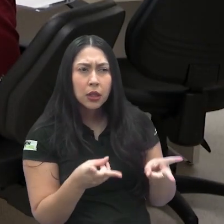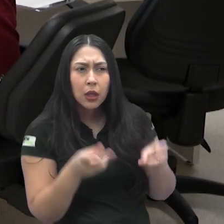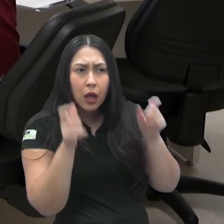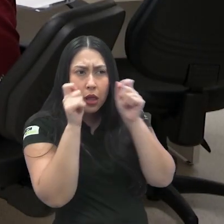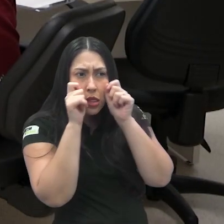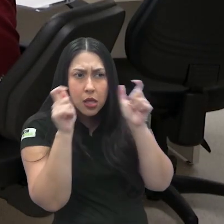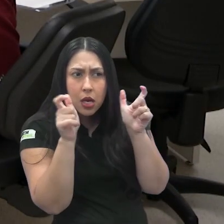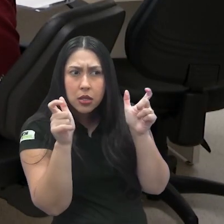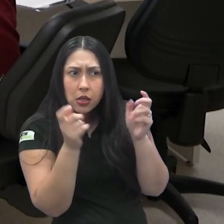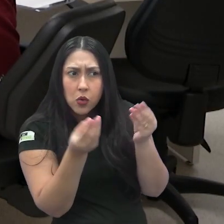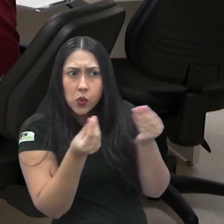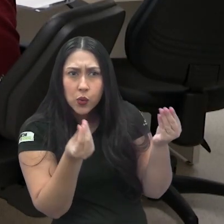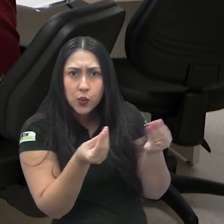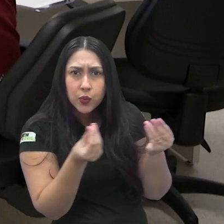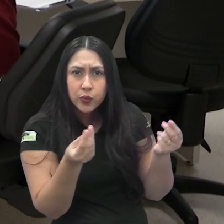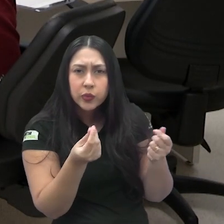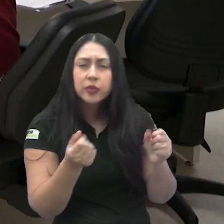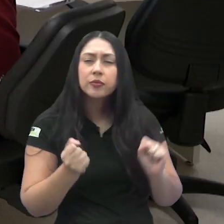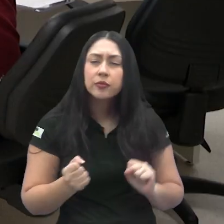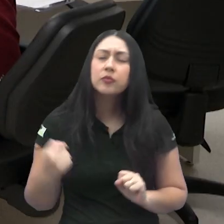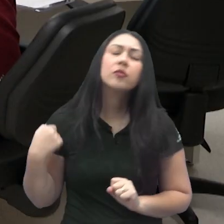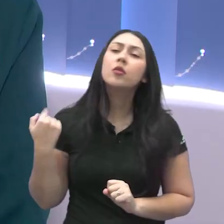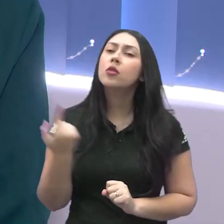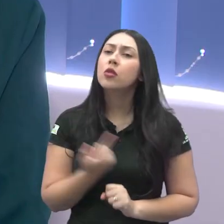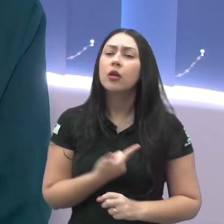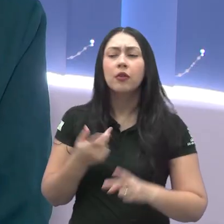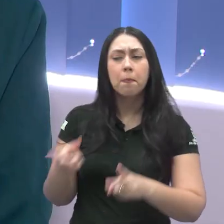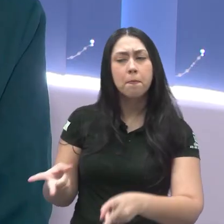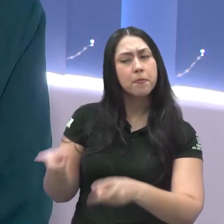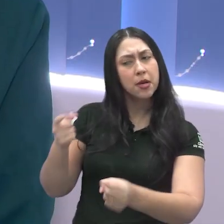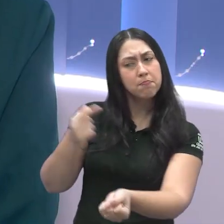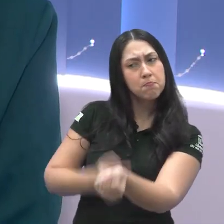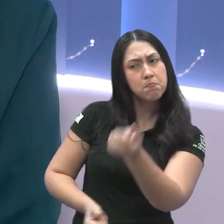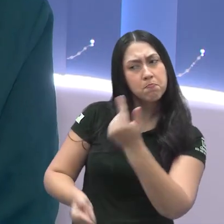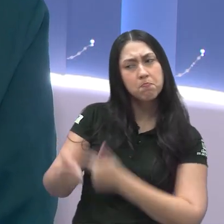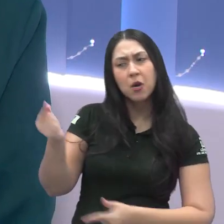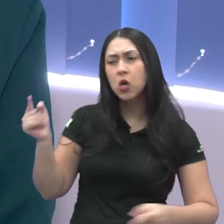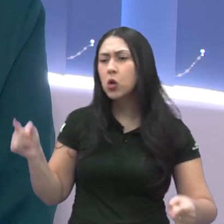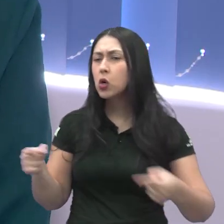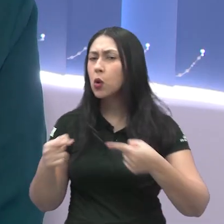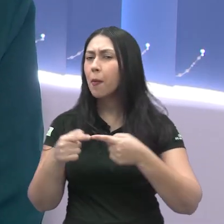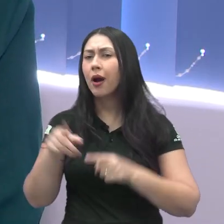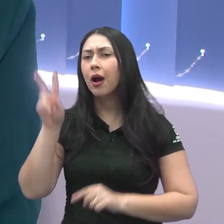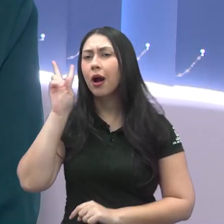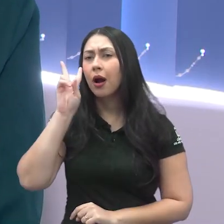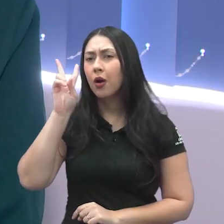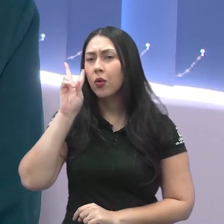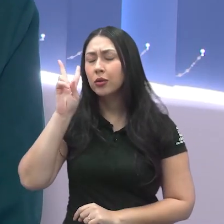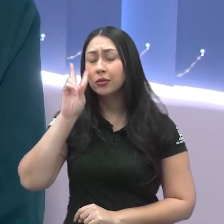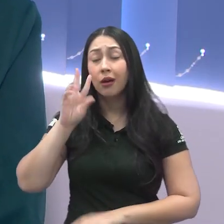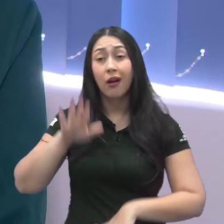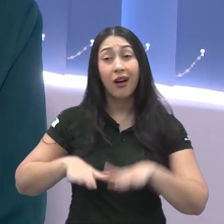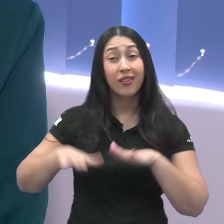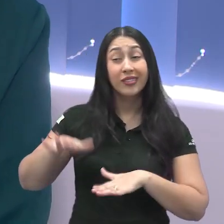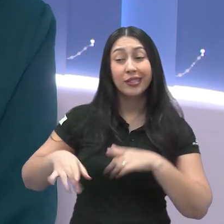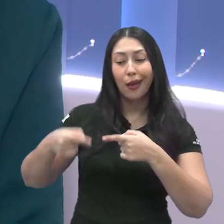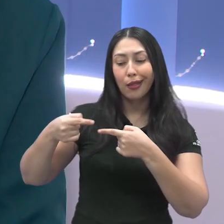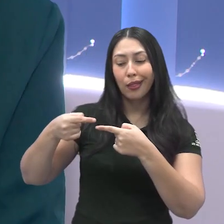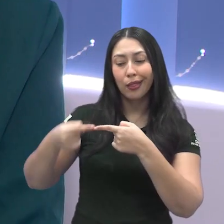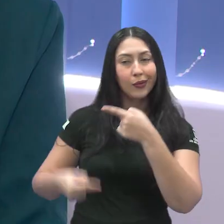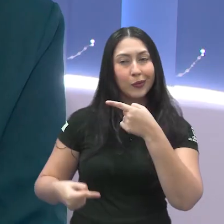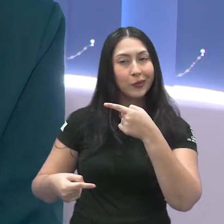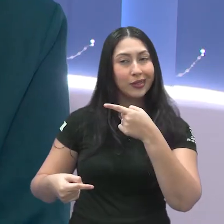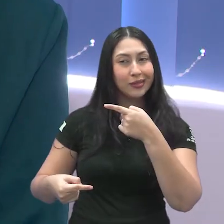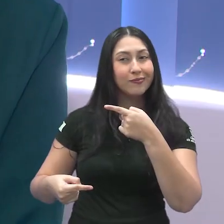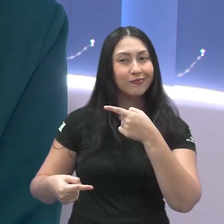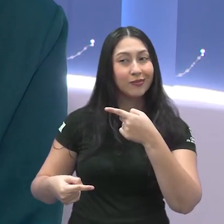casos exige um olhar atento das equipes. A gente vai casar ali as lesões que tem com a história que é feita, né? E às